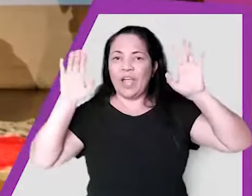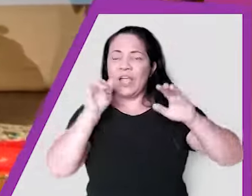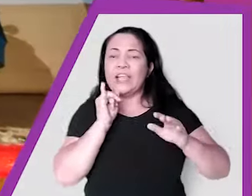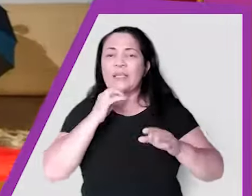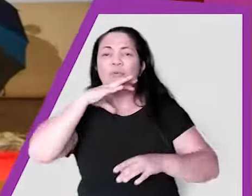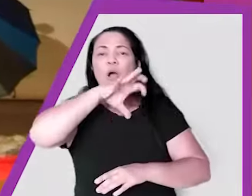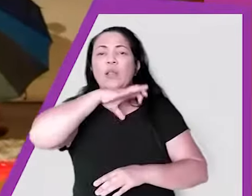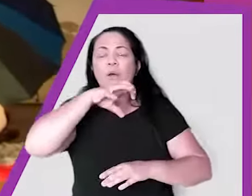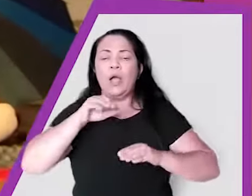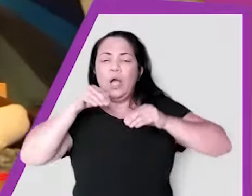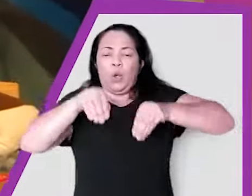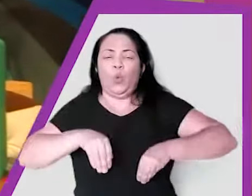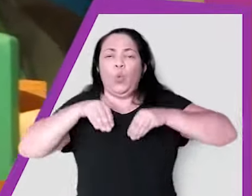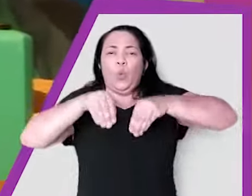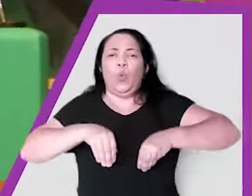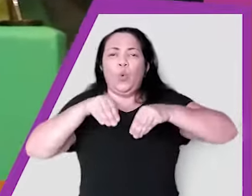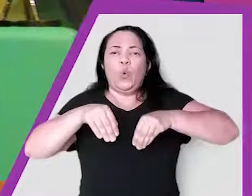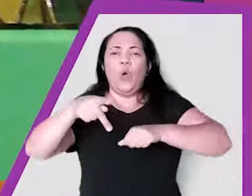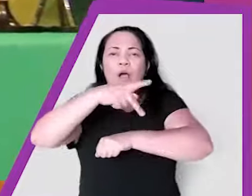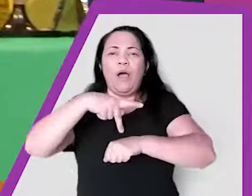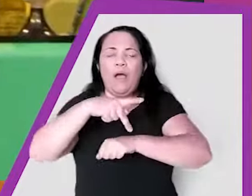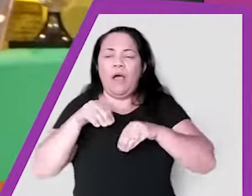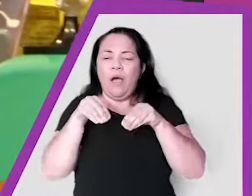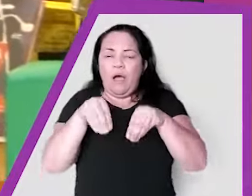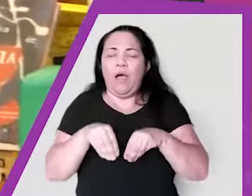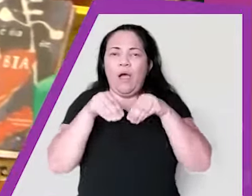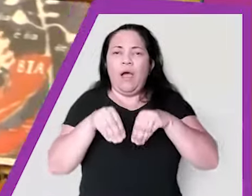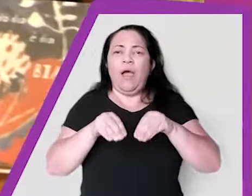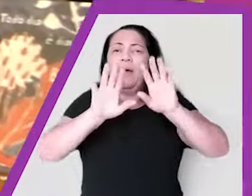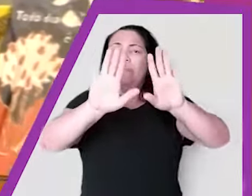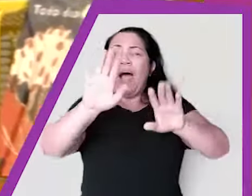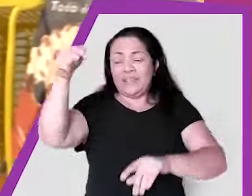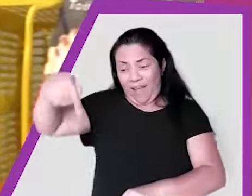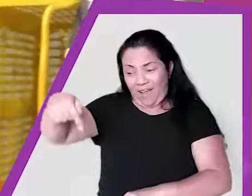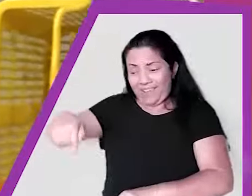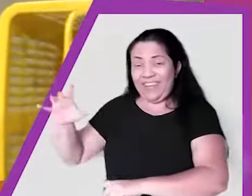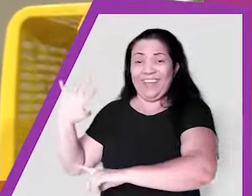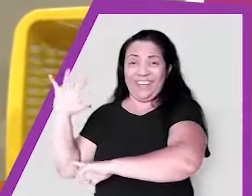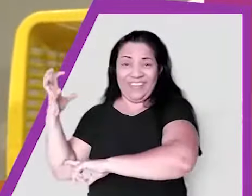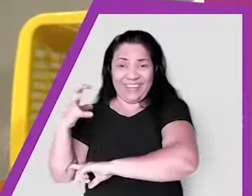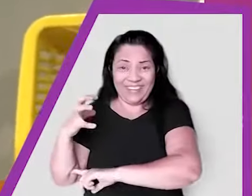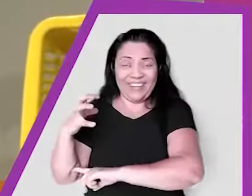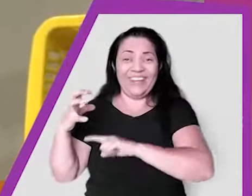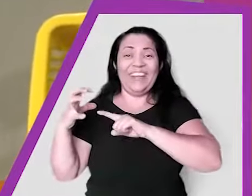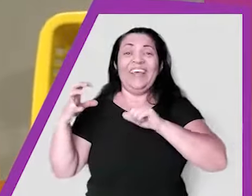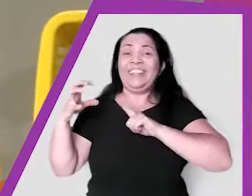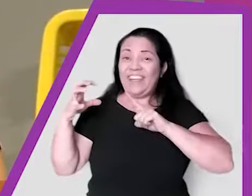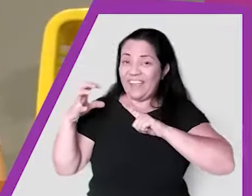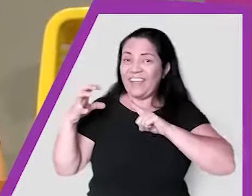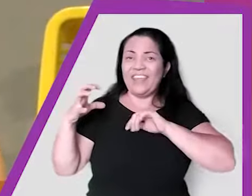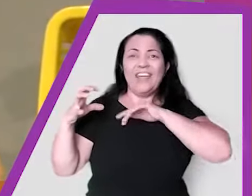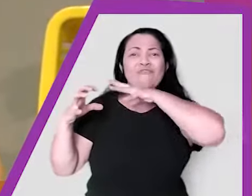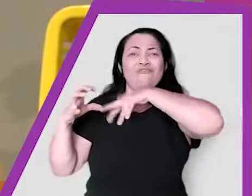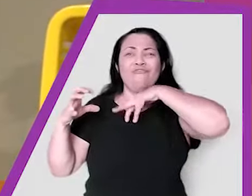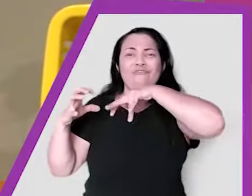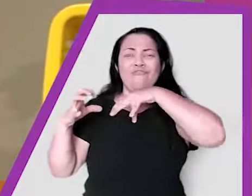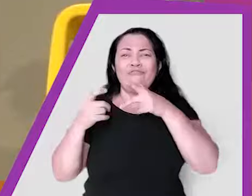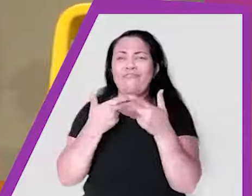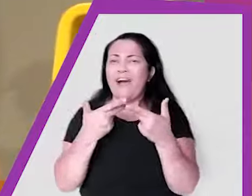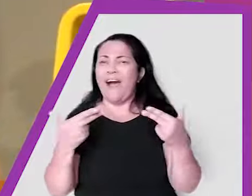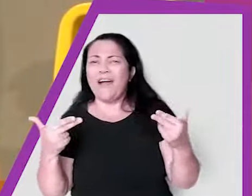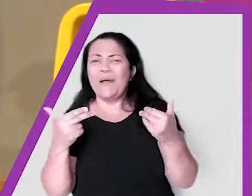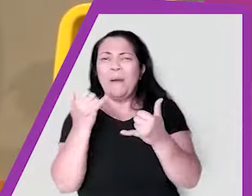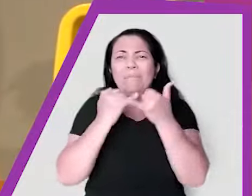Não é curioso que as crianças fiquem imaginando os cangurus, por exemplo, da Austrália? E não saibam que aqui no Cerrado nós